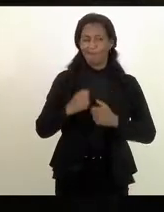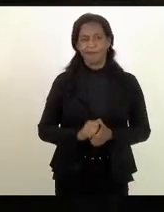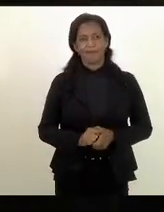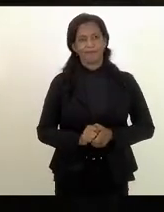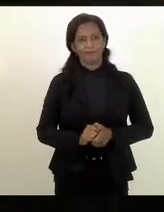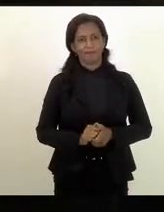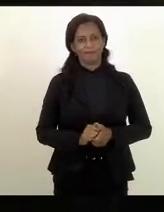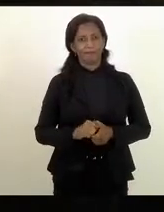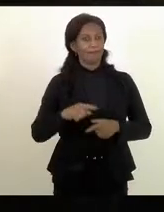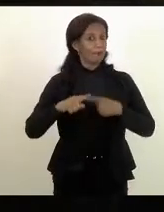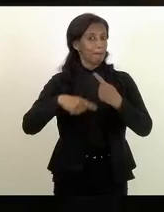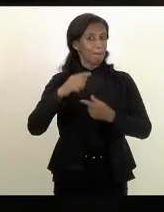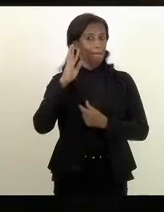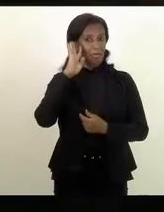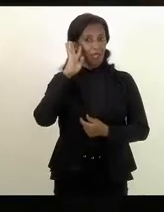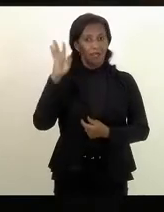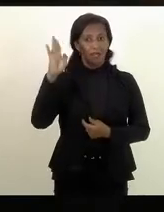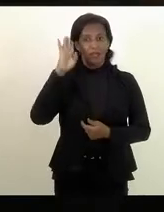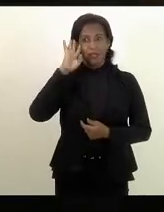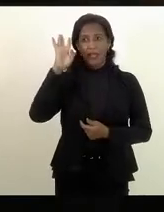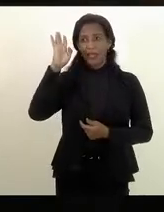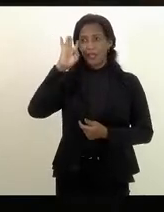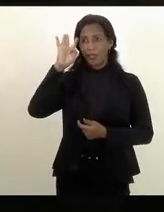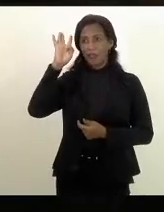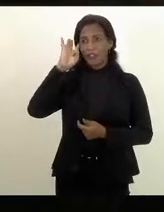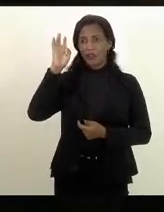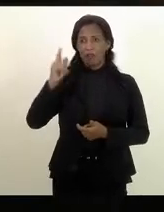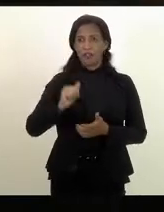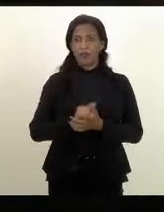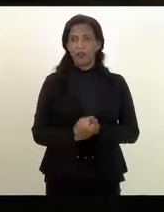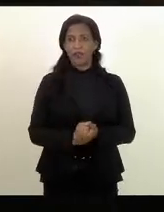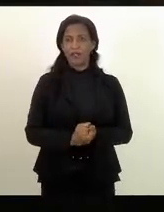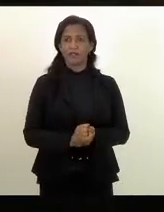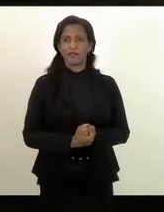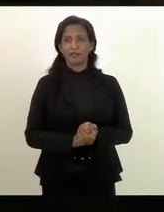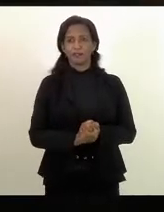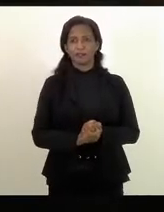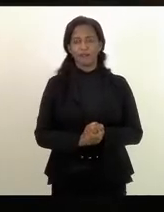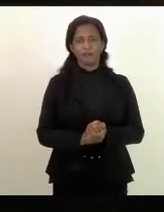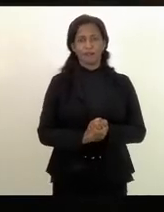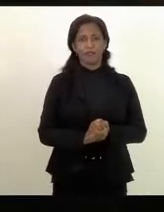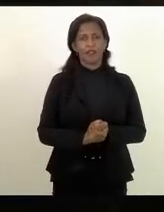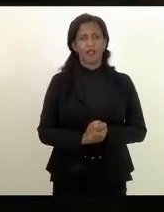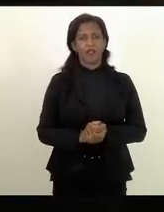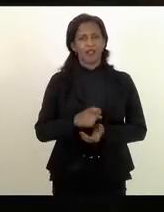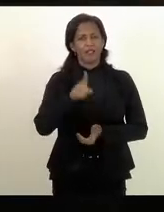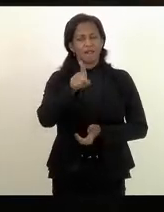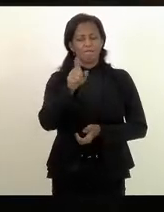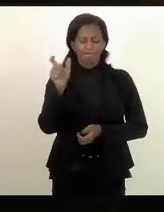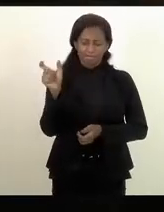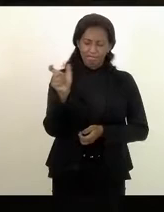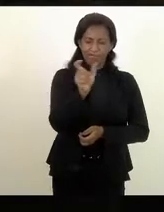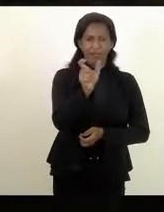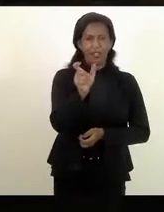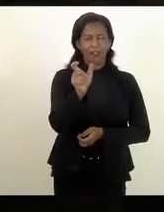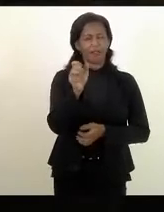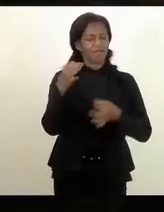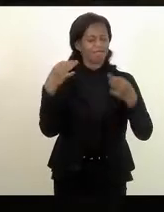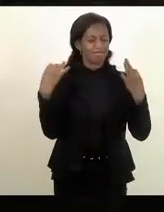reflexões que vossa excelência fez vossa excelência trouxe uma palavra deputado Rubens Bontempo que me chama a atenção justificativa